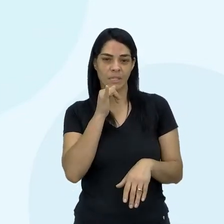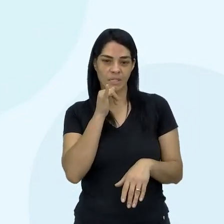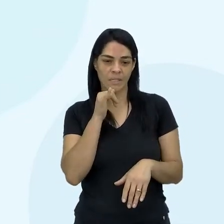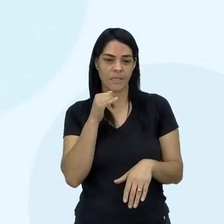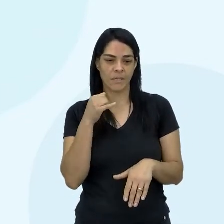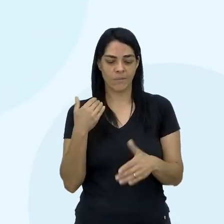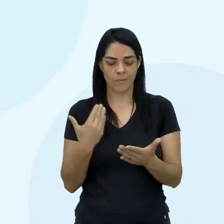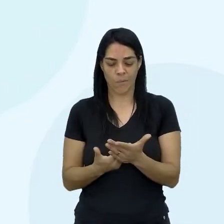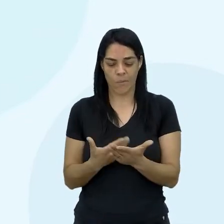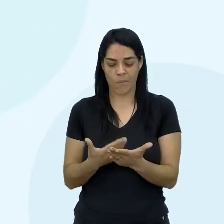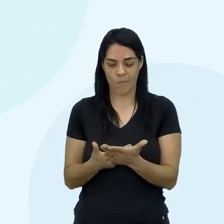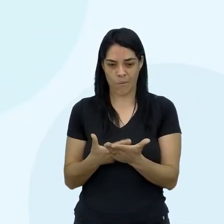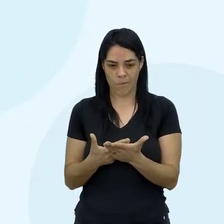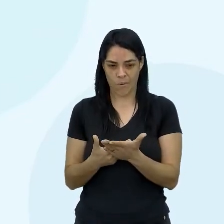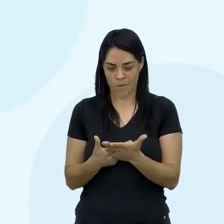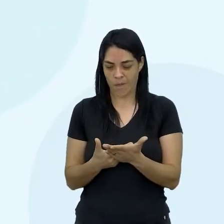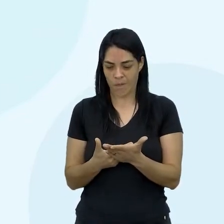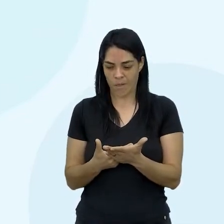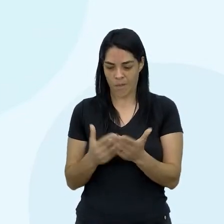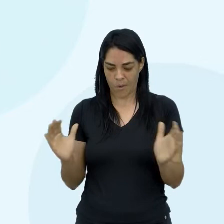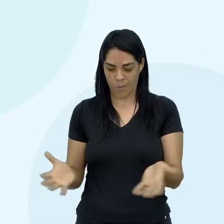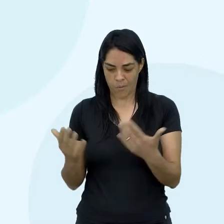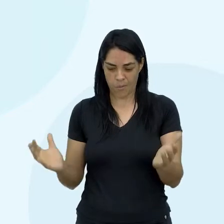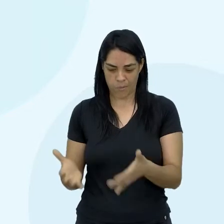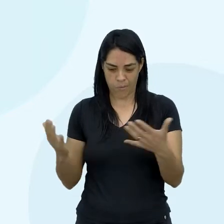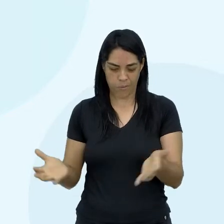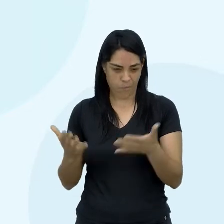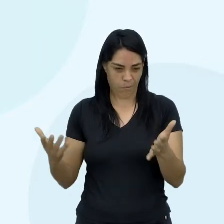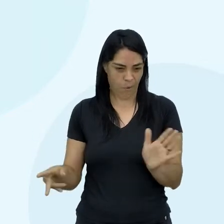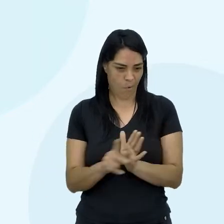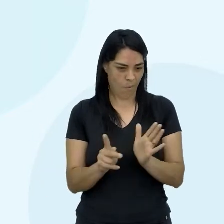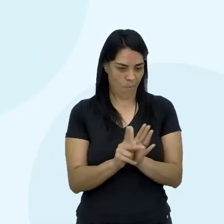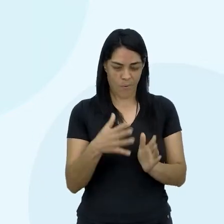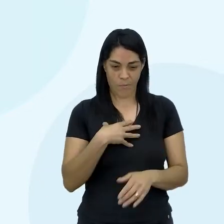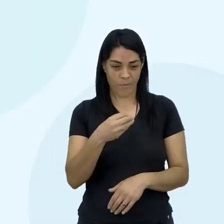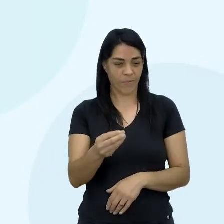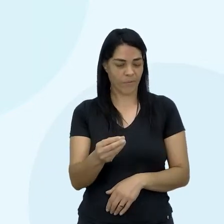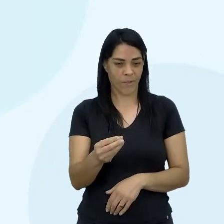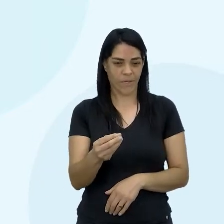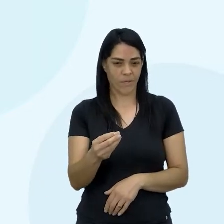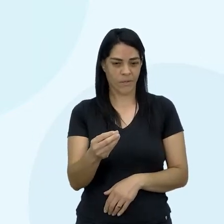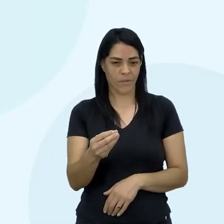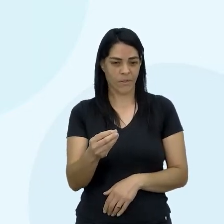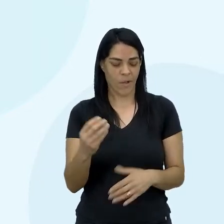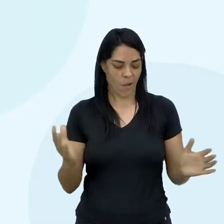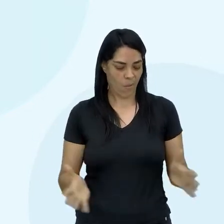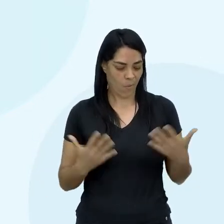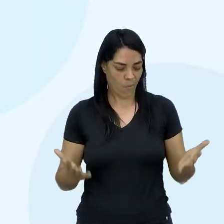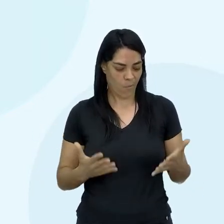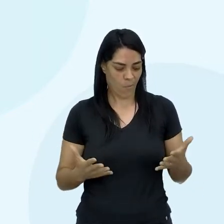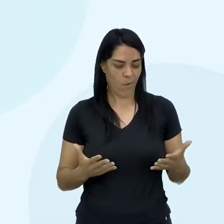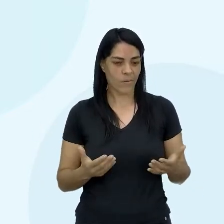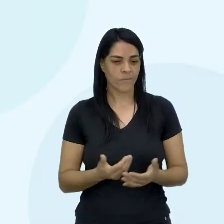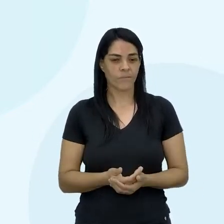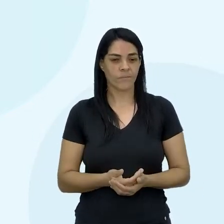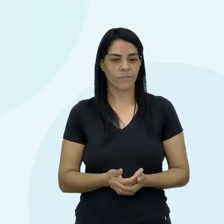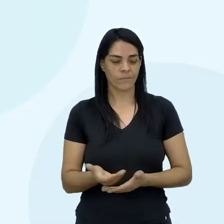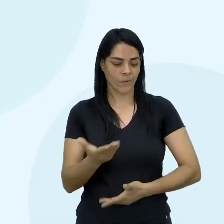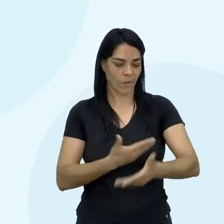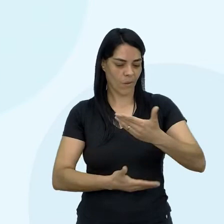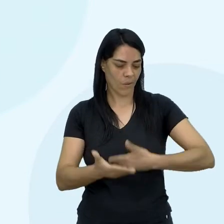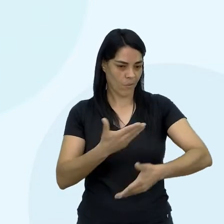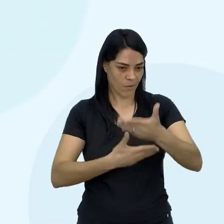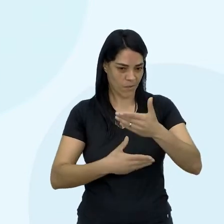estudantes, criarmos os nossos filhos compartilharmos com as